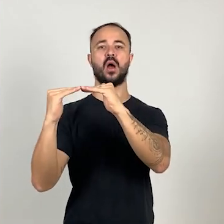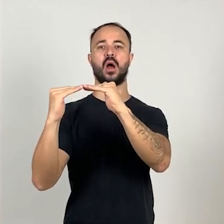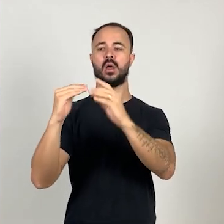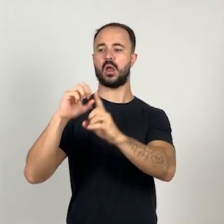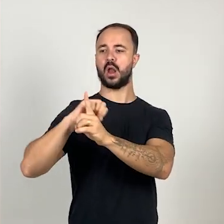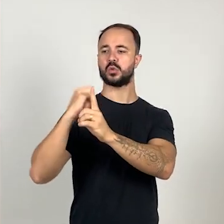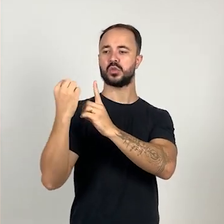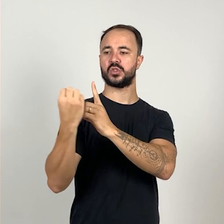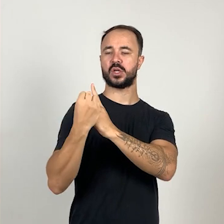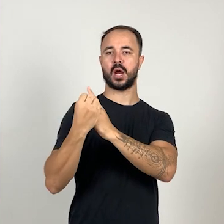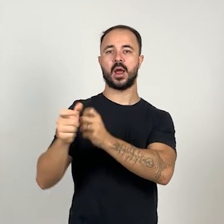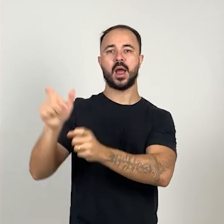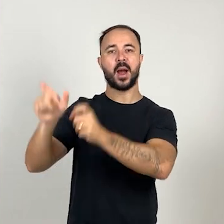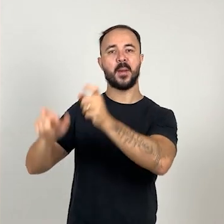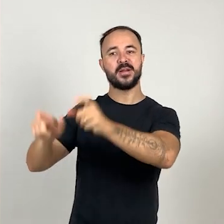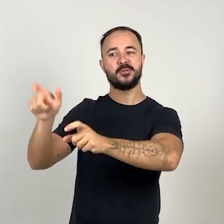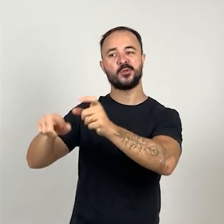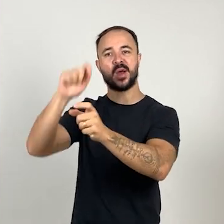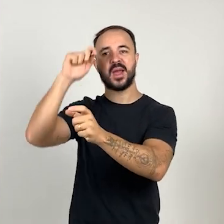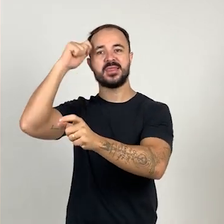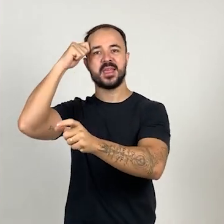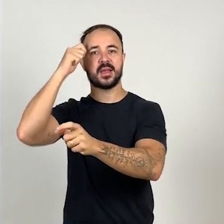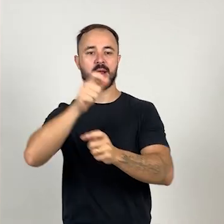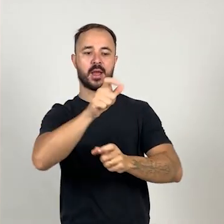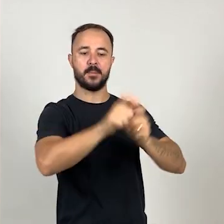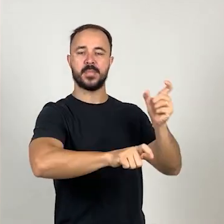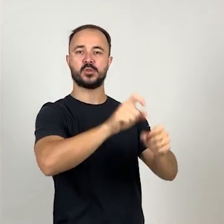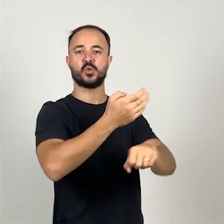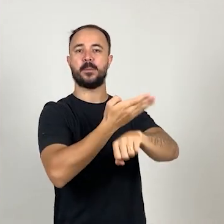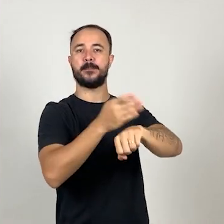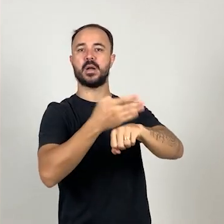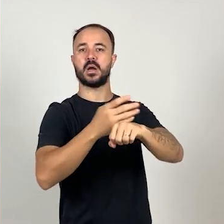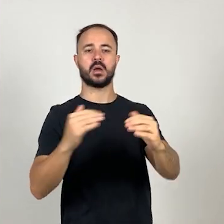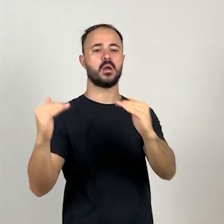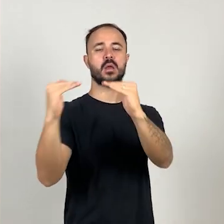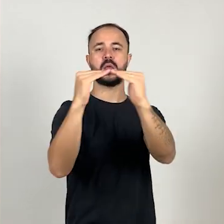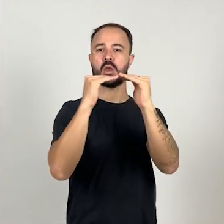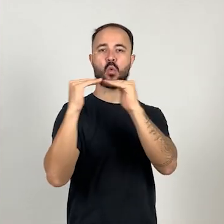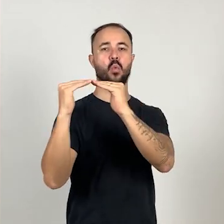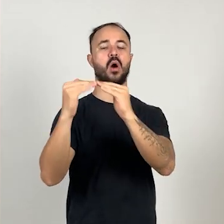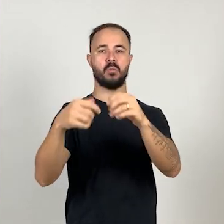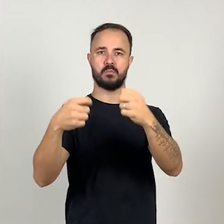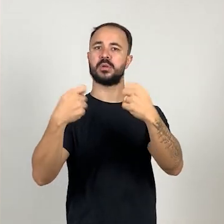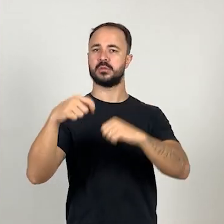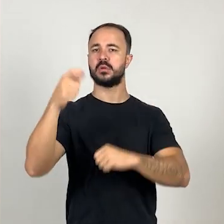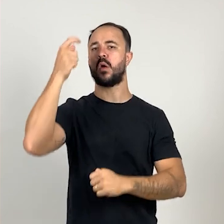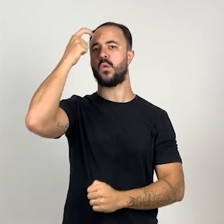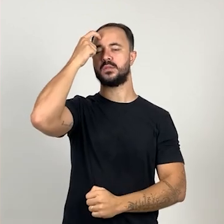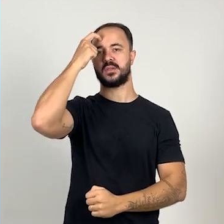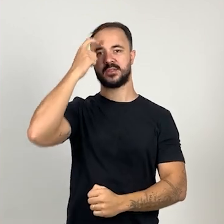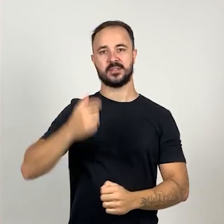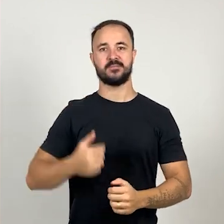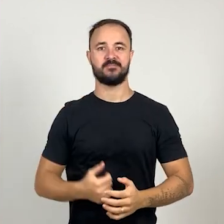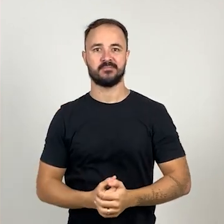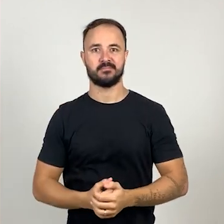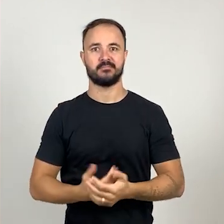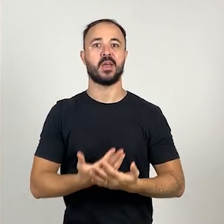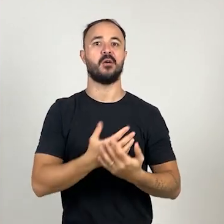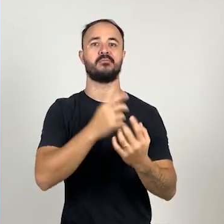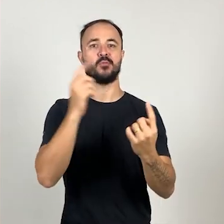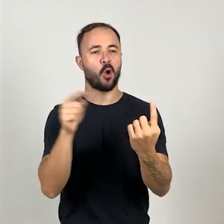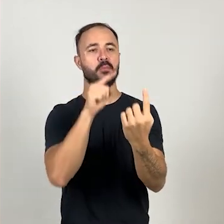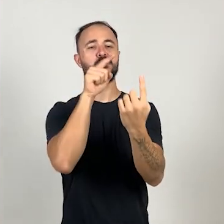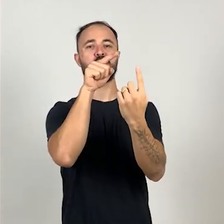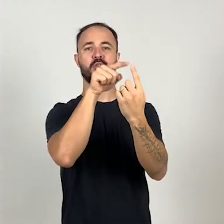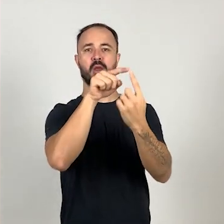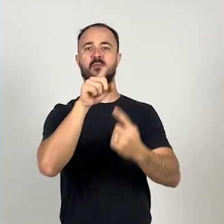uma sociedade mais inclusiva e justa para todos os brasileiros. O objetivo é criar uma cultura de repúdio